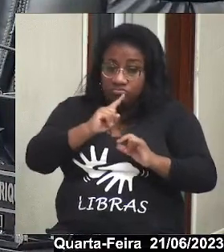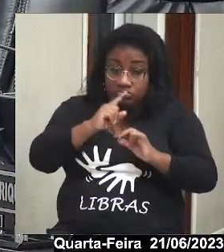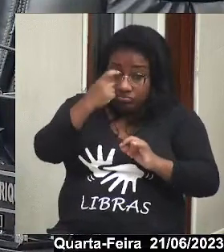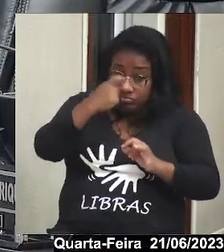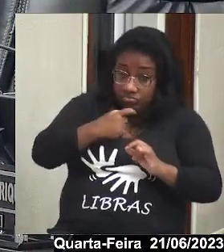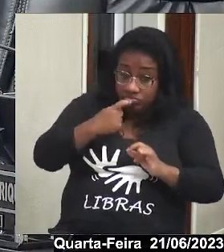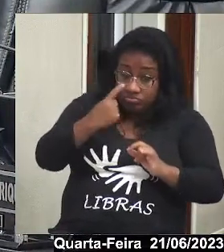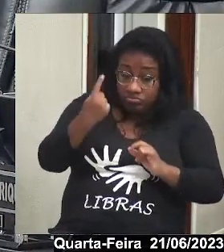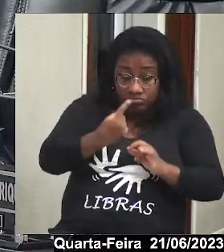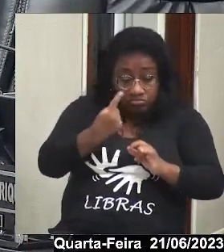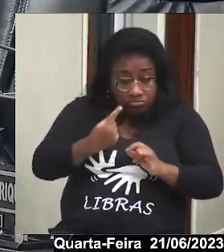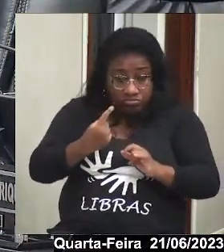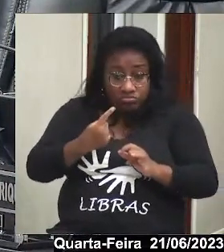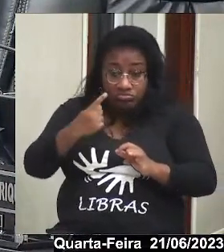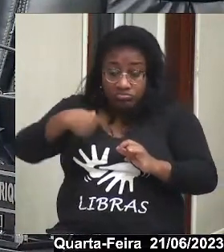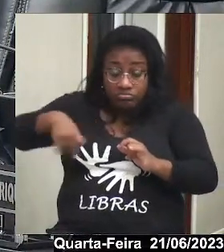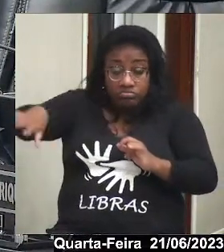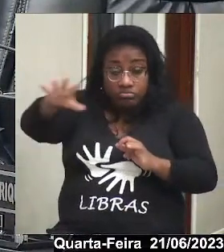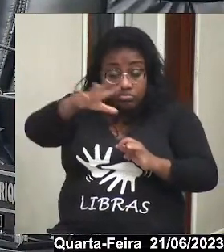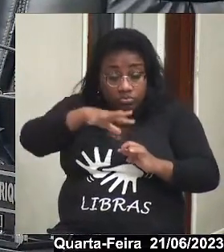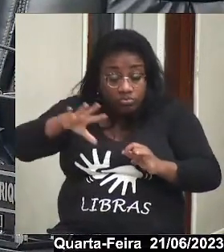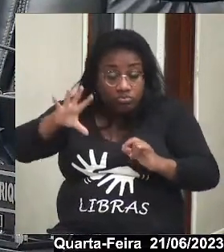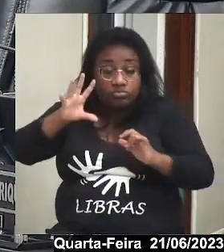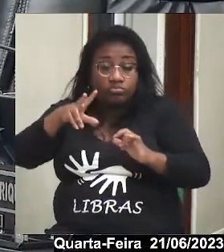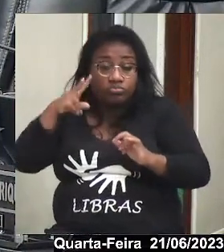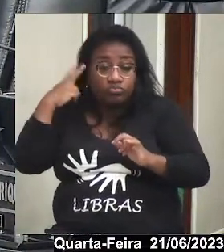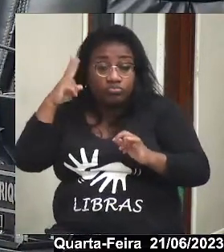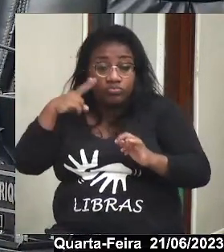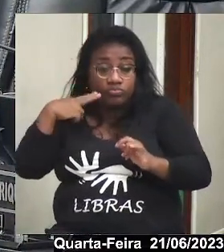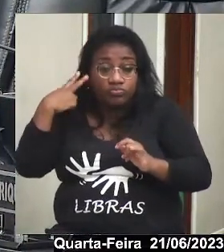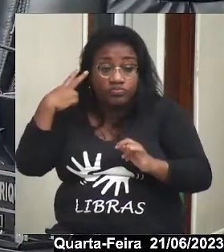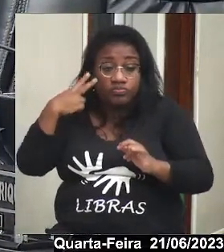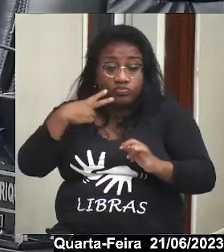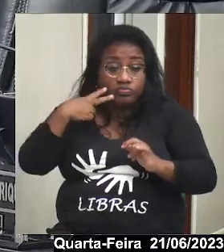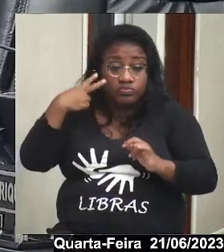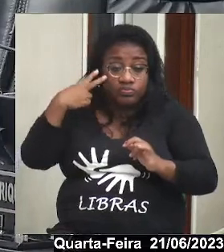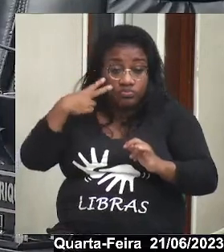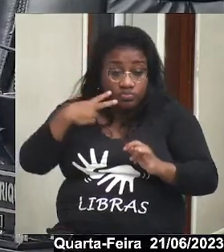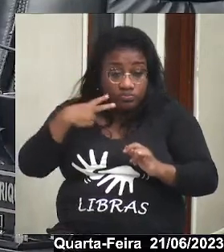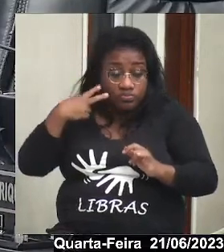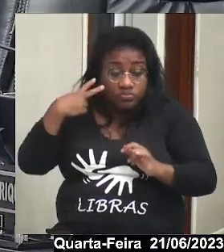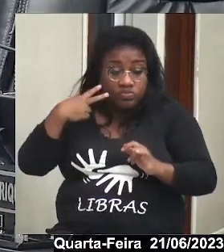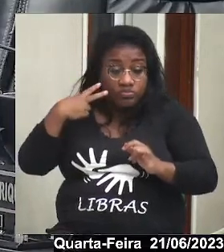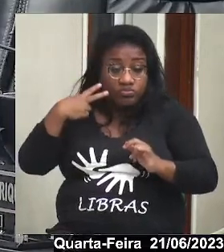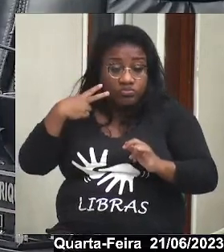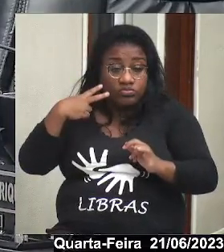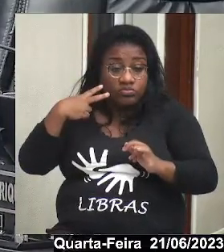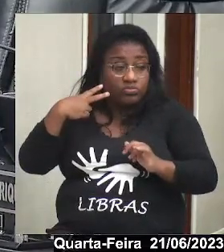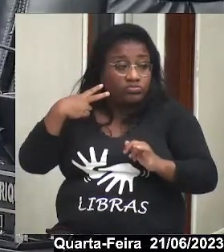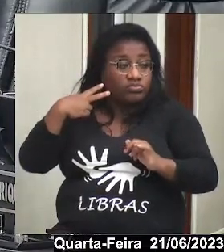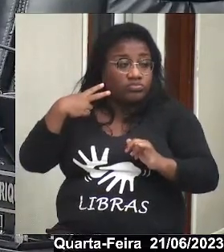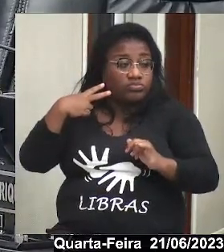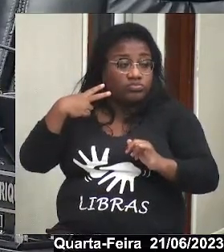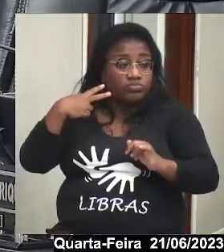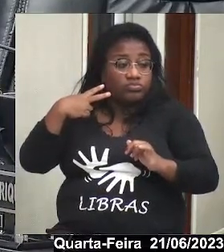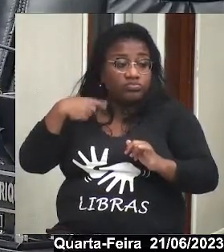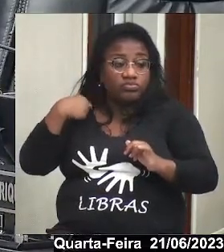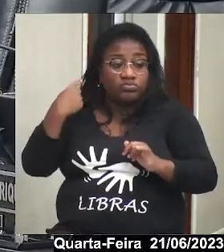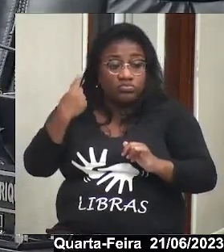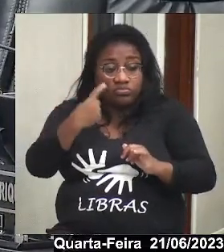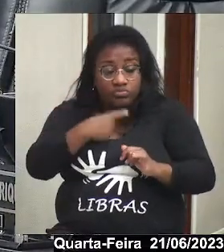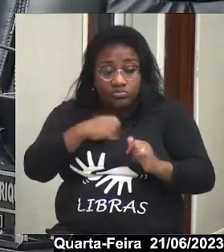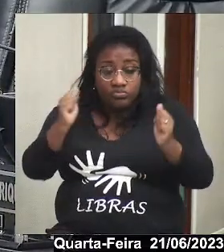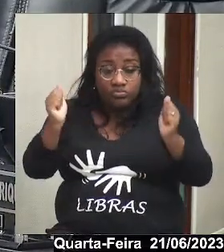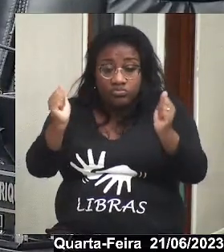eu, né? Não está sendo apenas eu, mas todos os vereadores, inclusive o vereador de oposição, né? Que